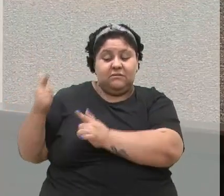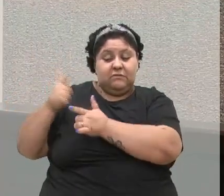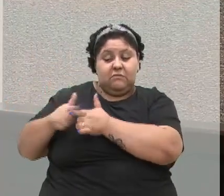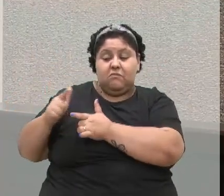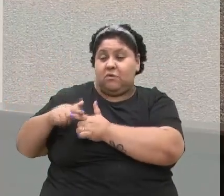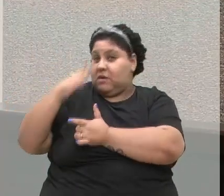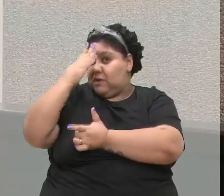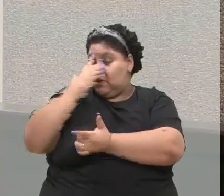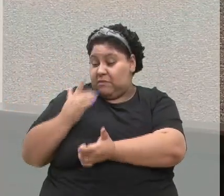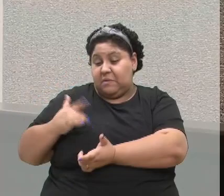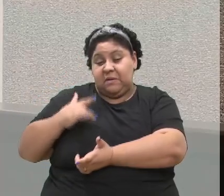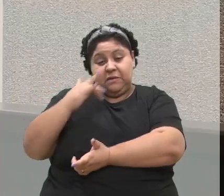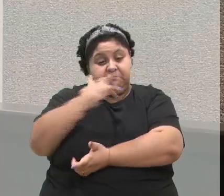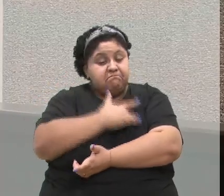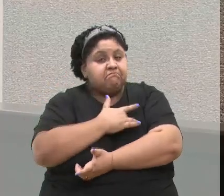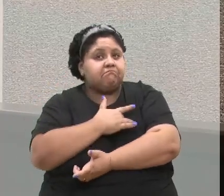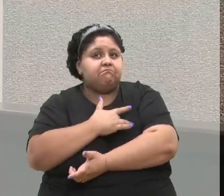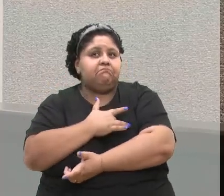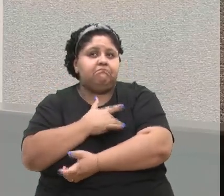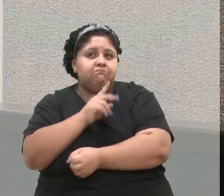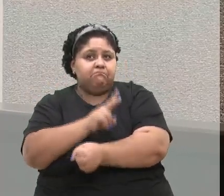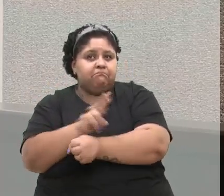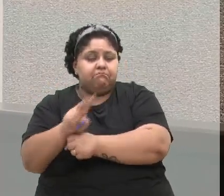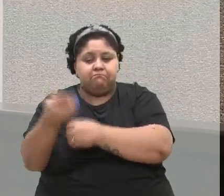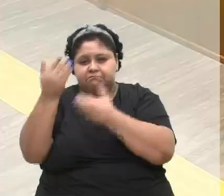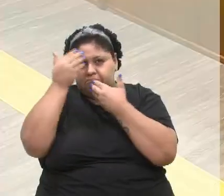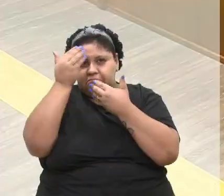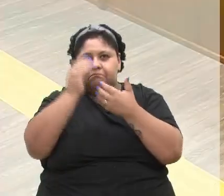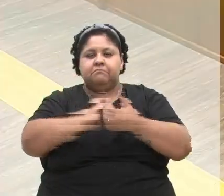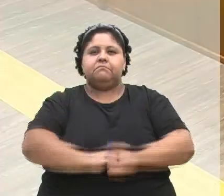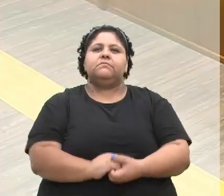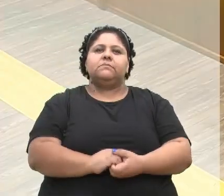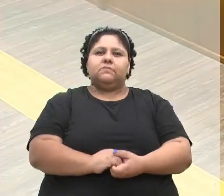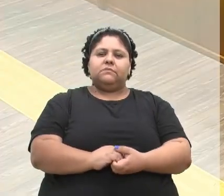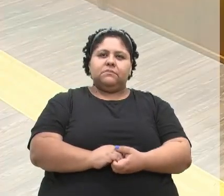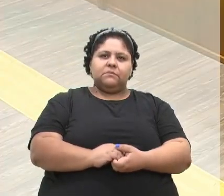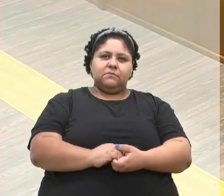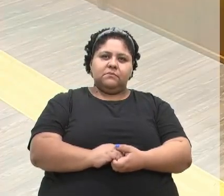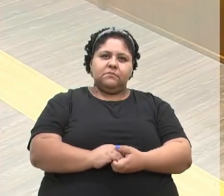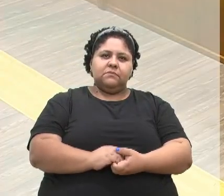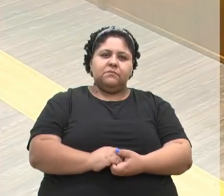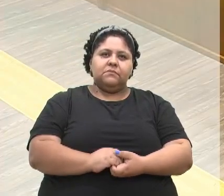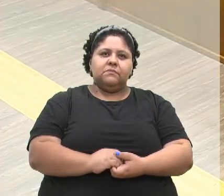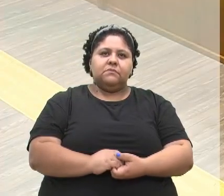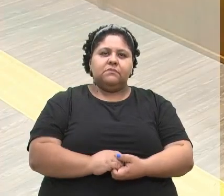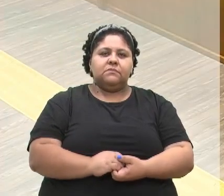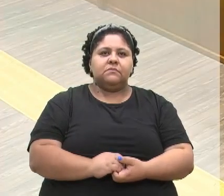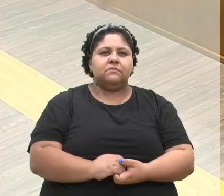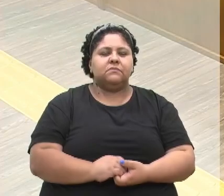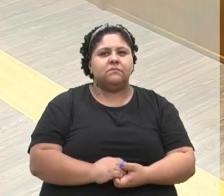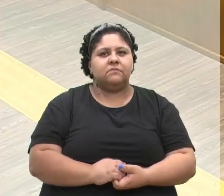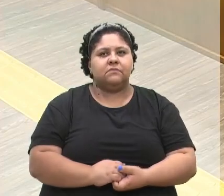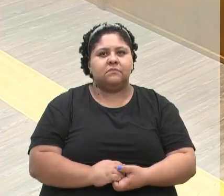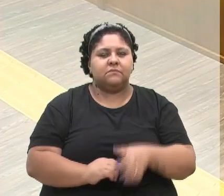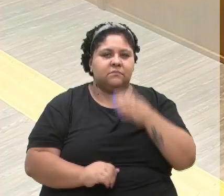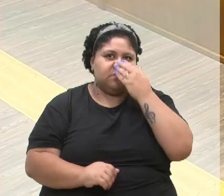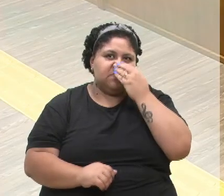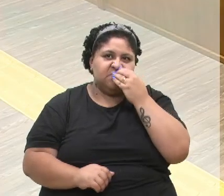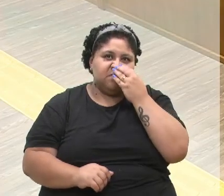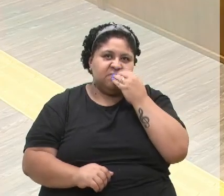de saúde pública e de zeladoria. Obrigado. Eu que agradeço as contribuições. Seu à